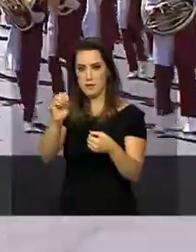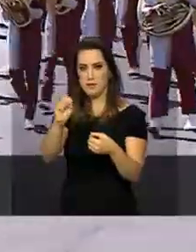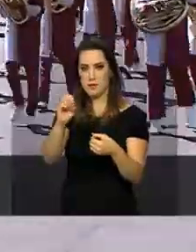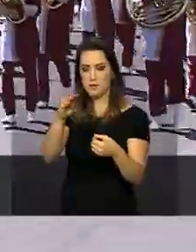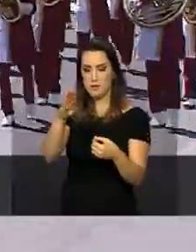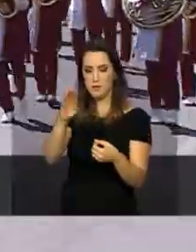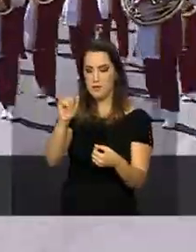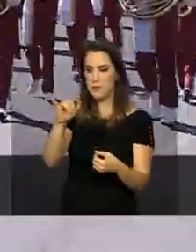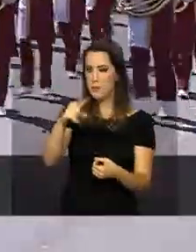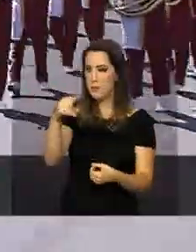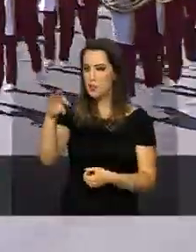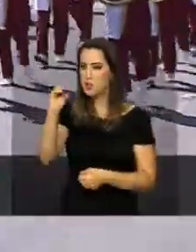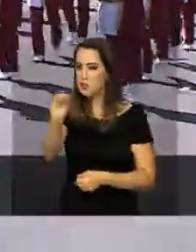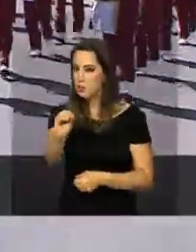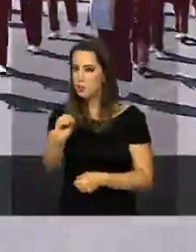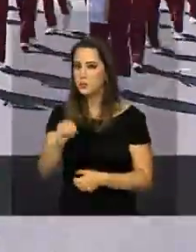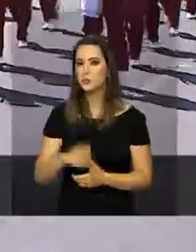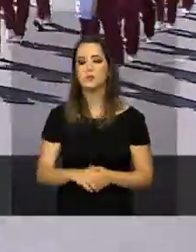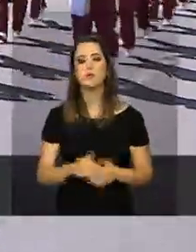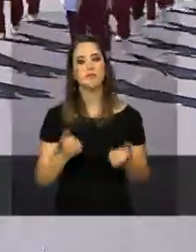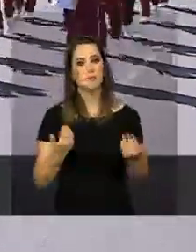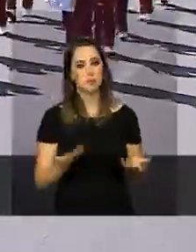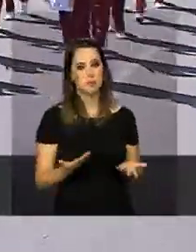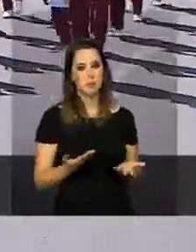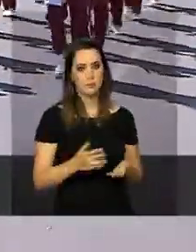São Sebastião.